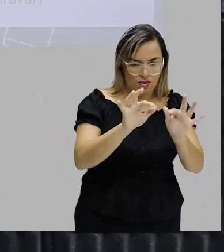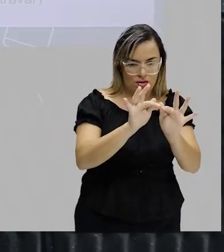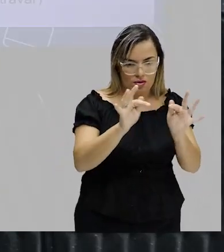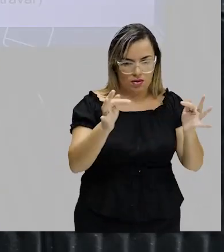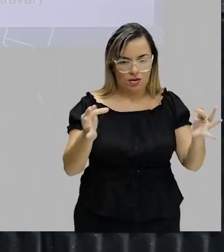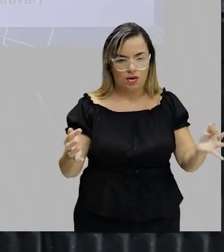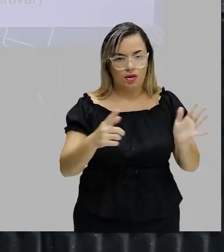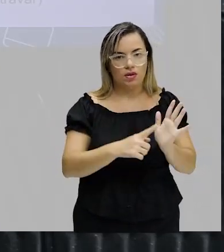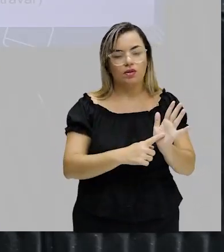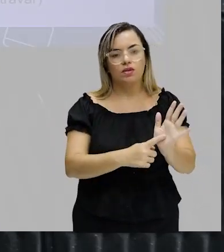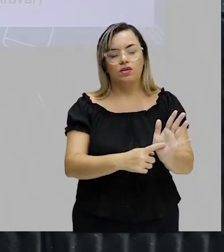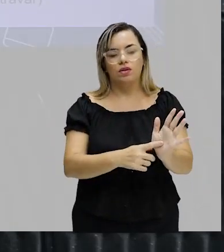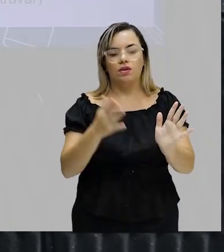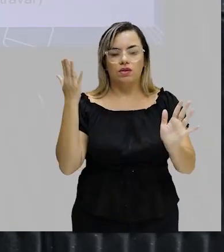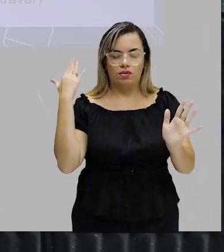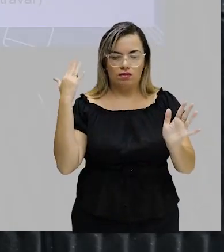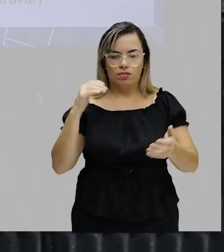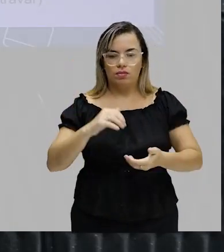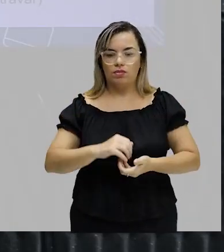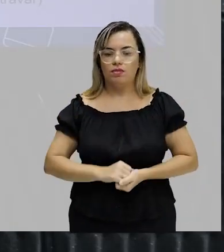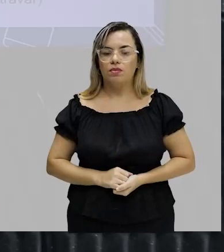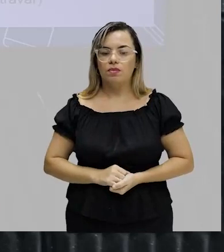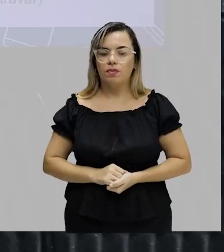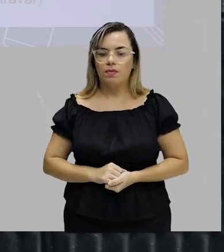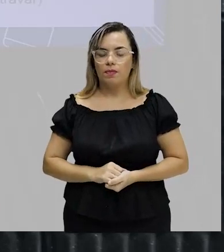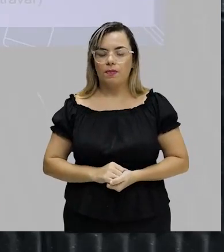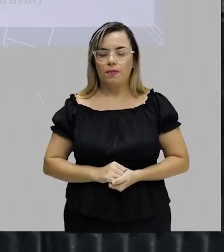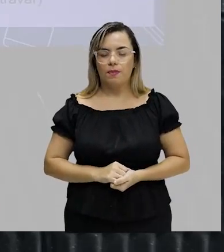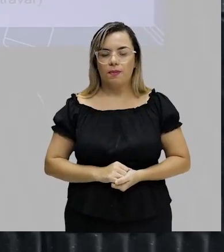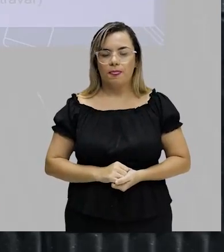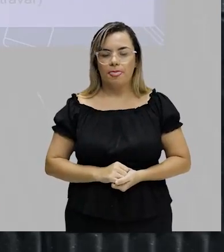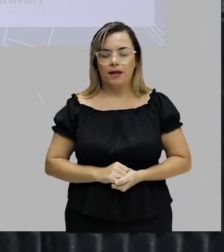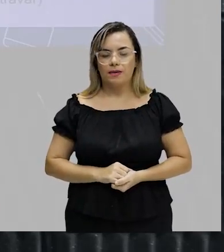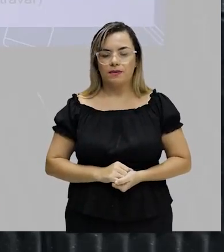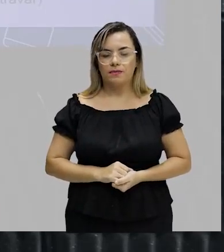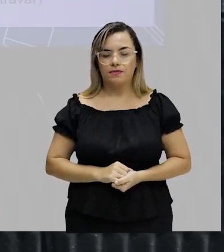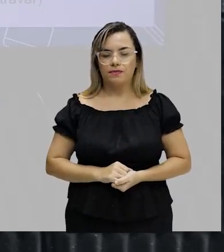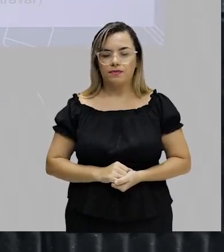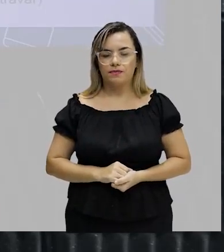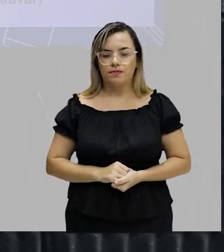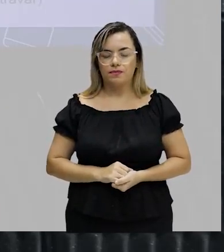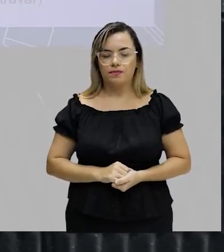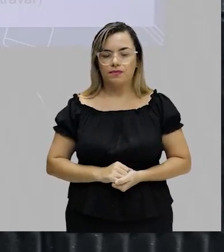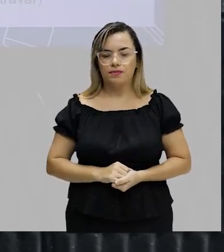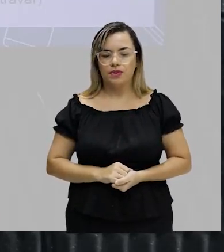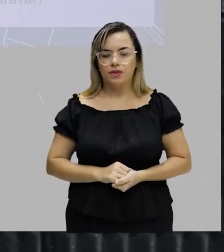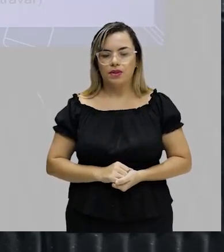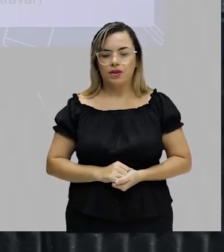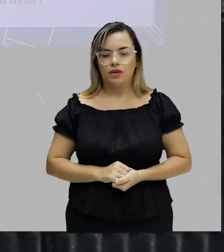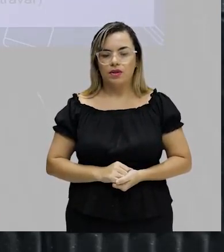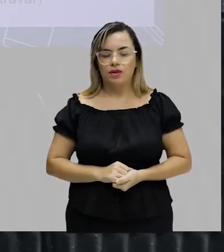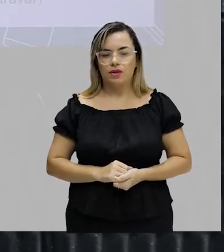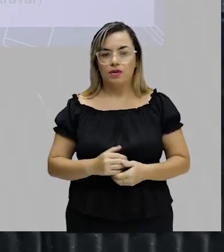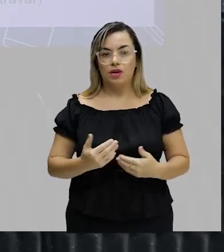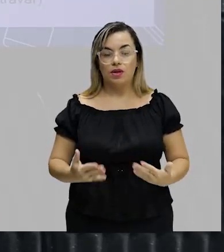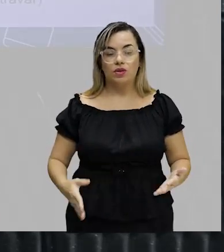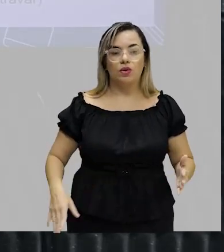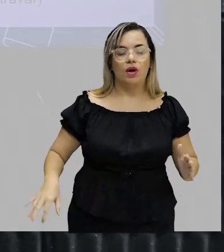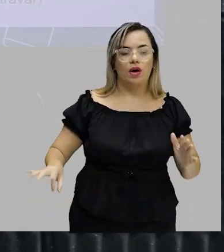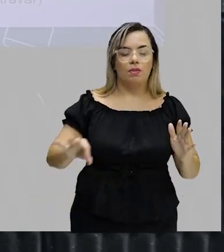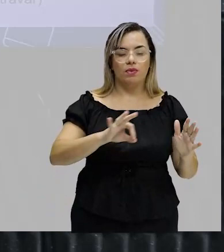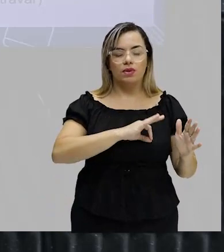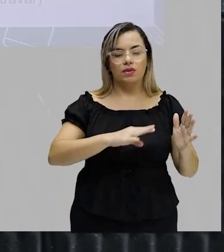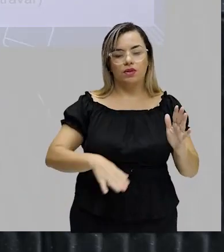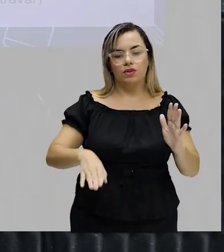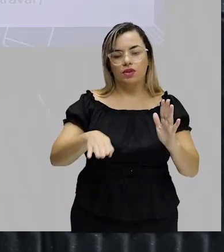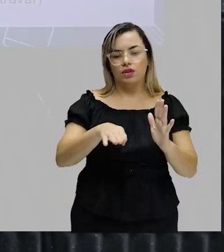simples. Tá? When the police arrived, the thief had escaped. Quando a polícia chegou, o ladrão